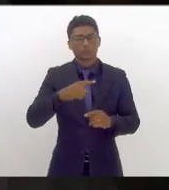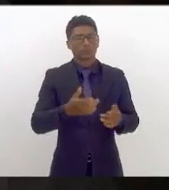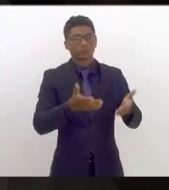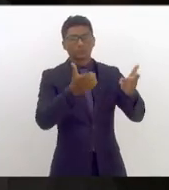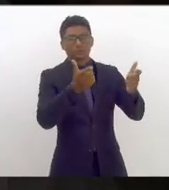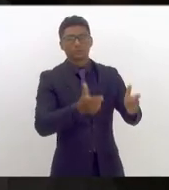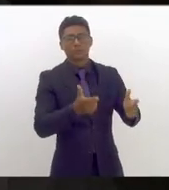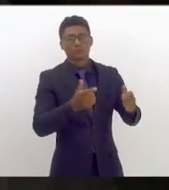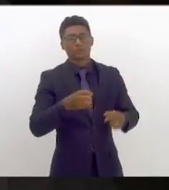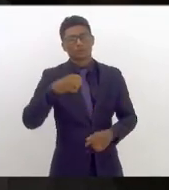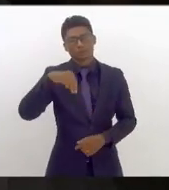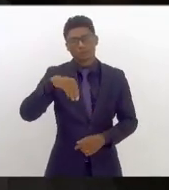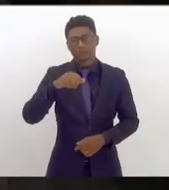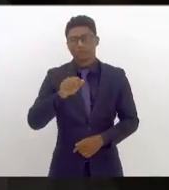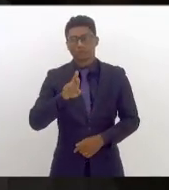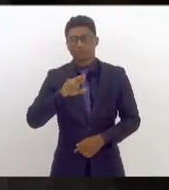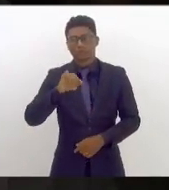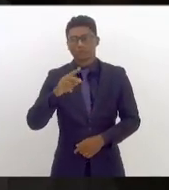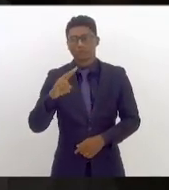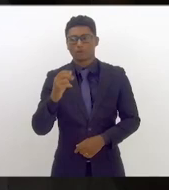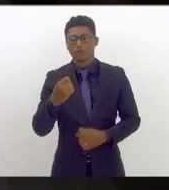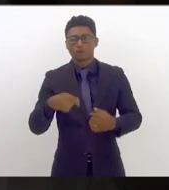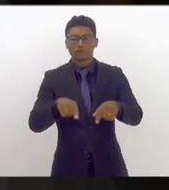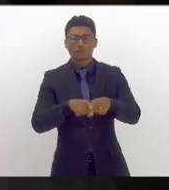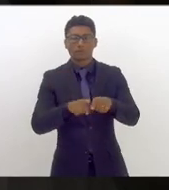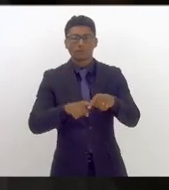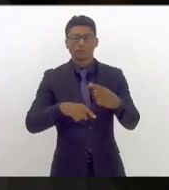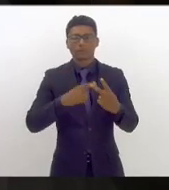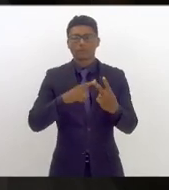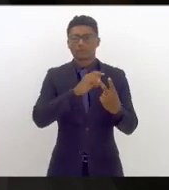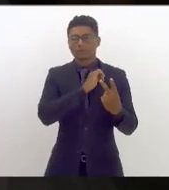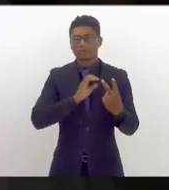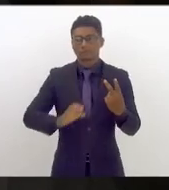Ingepron, eu, ele e a deputada Célia Jordão,